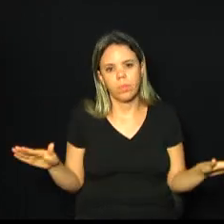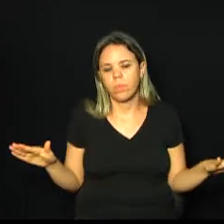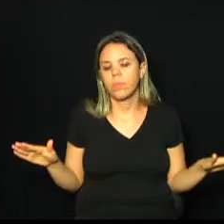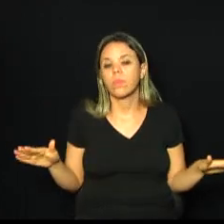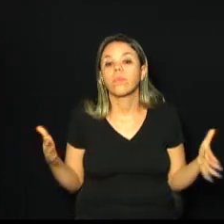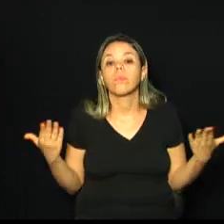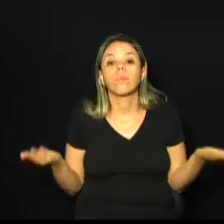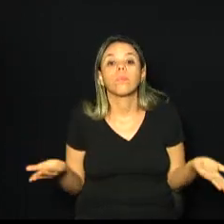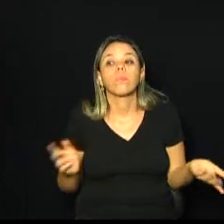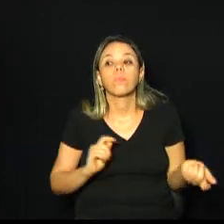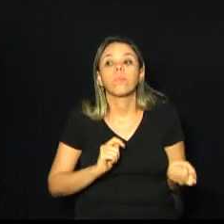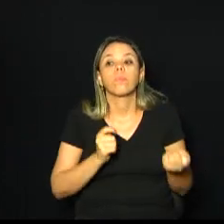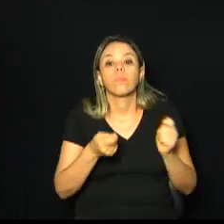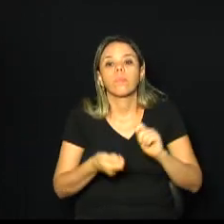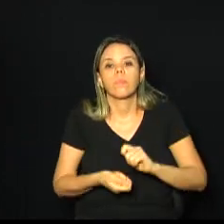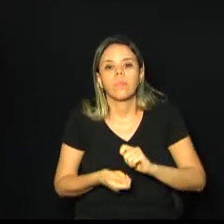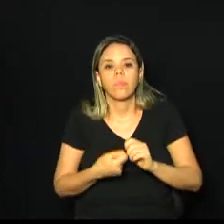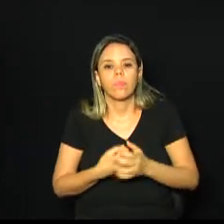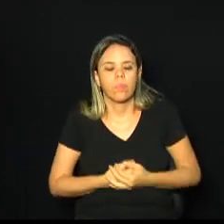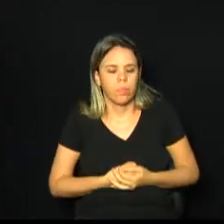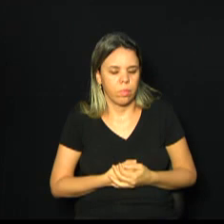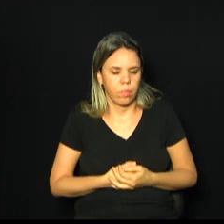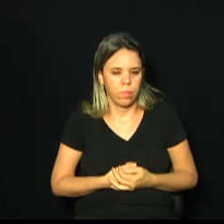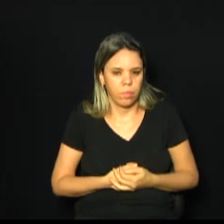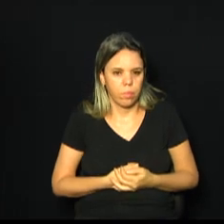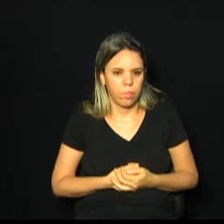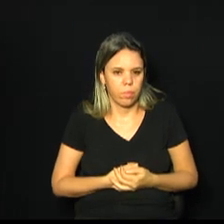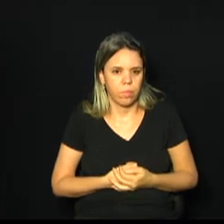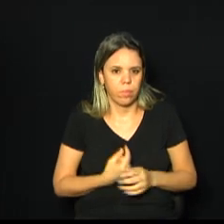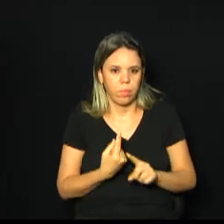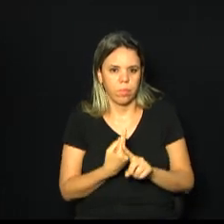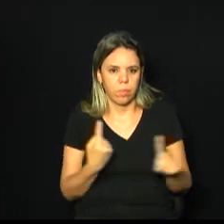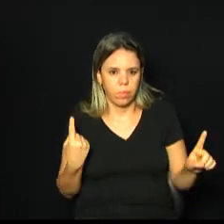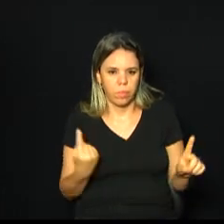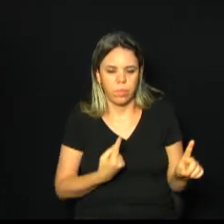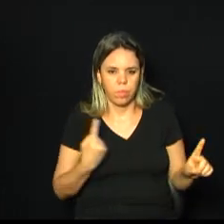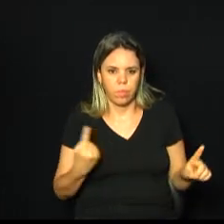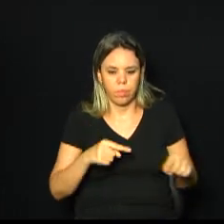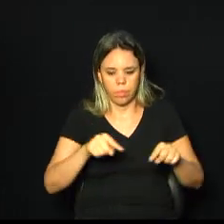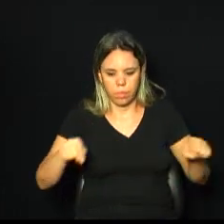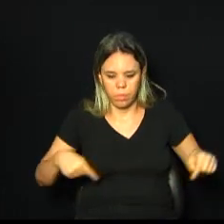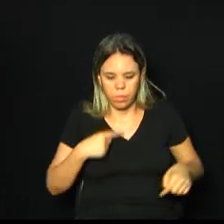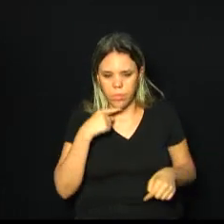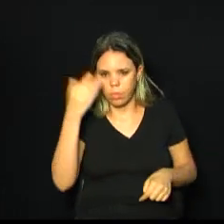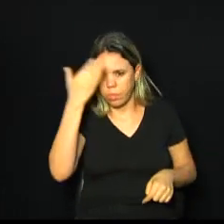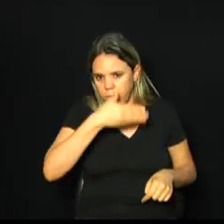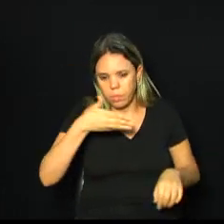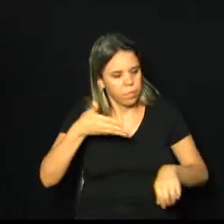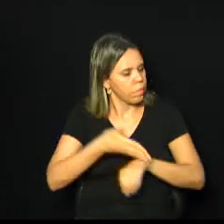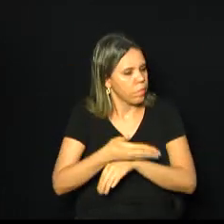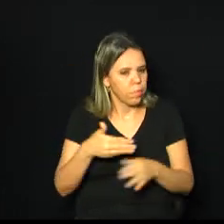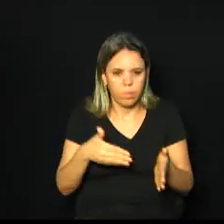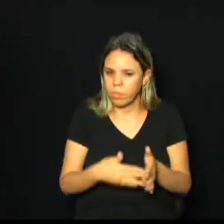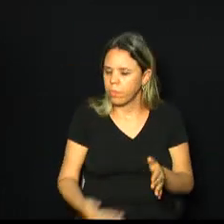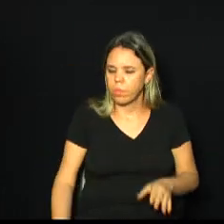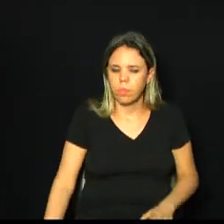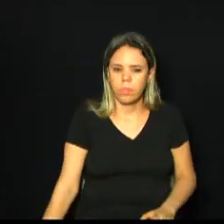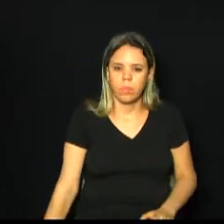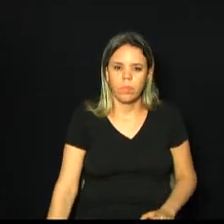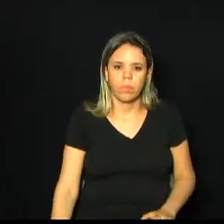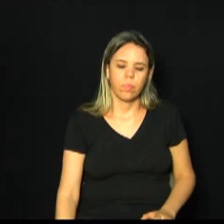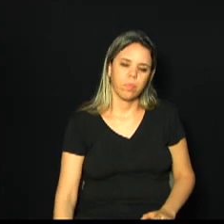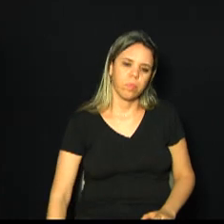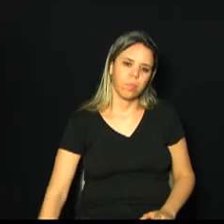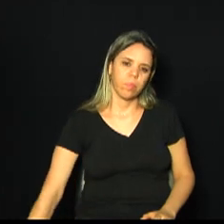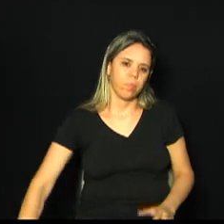como é que eu me adequo? Eu tenho que me isolar numa salinha onde ninguém mais tem acesso? Não